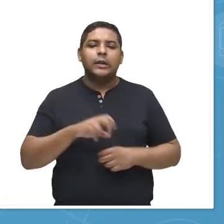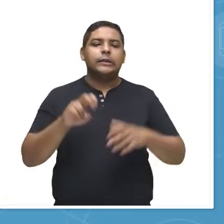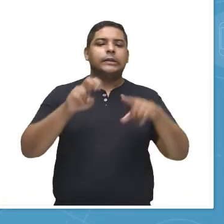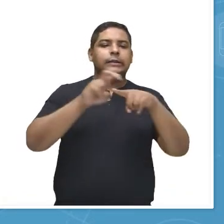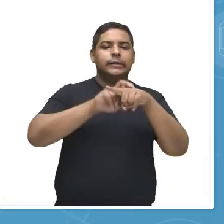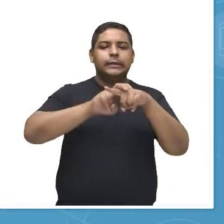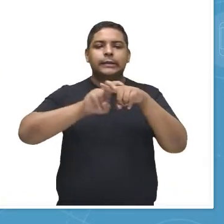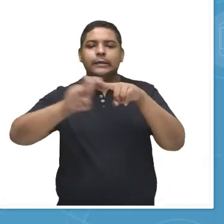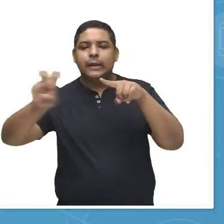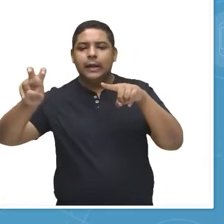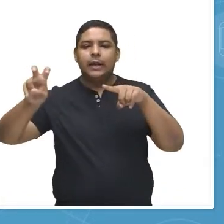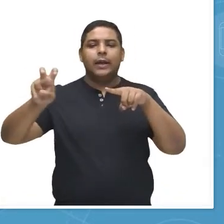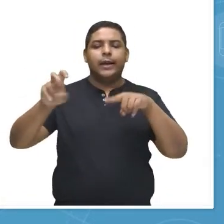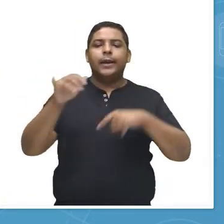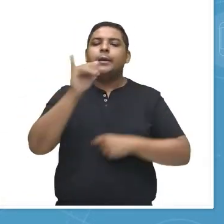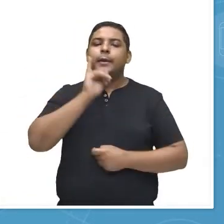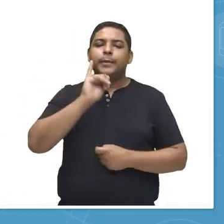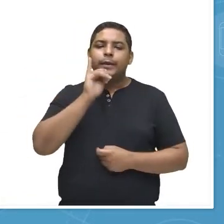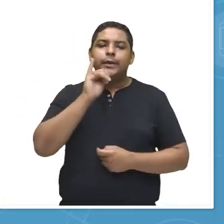de